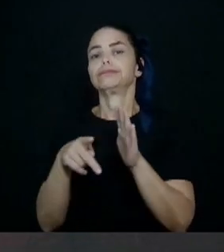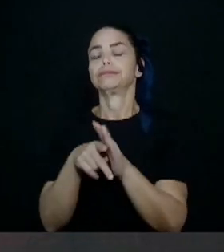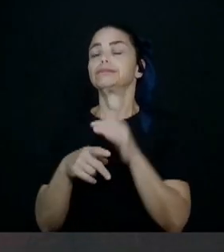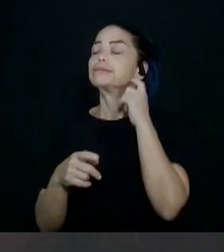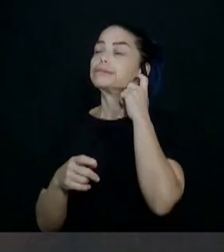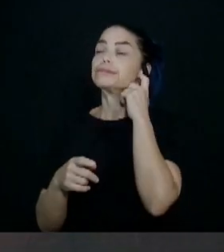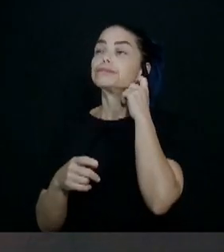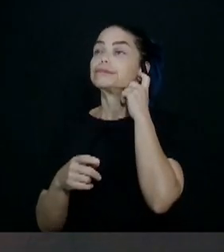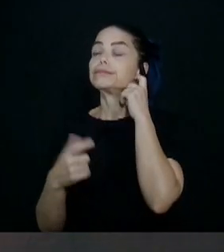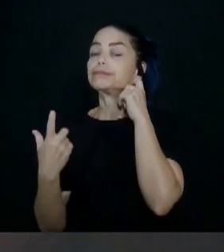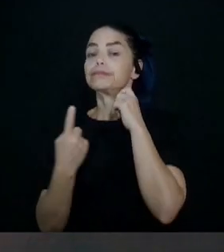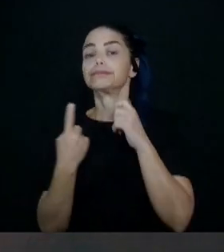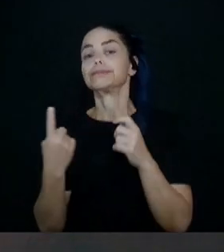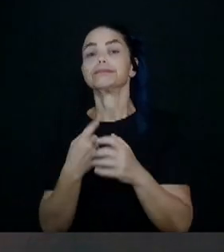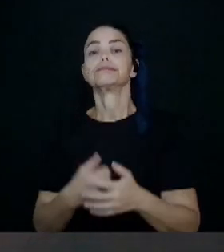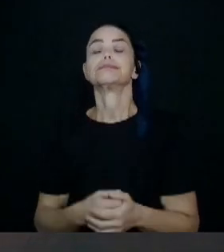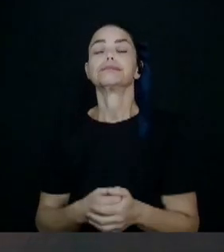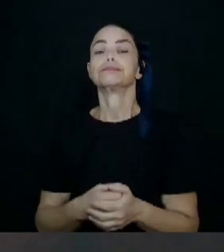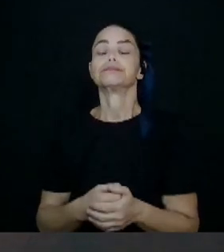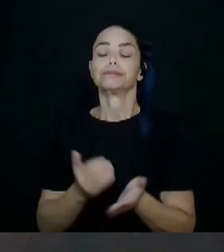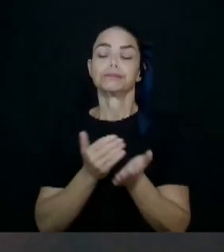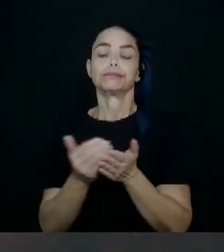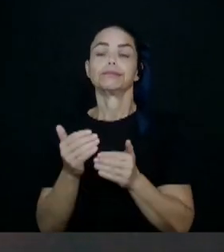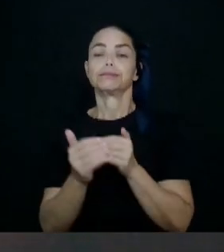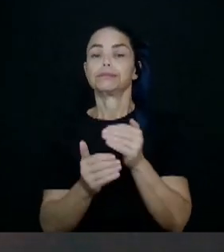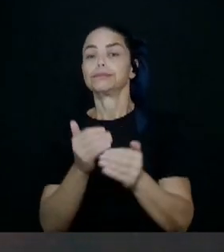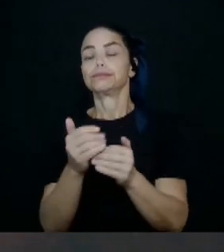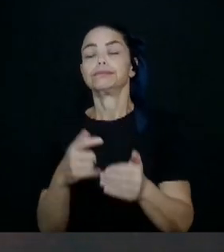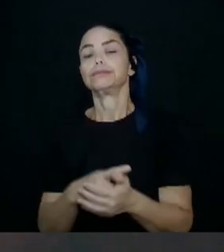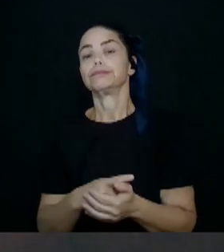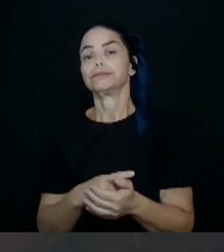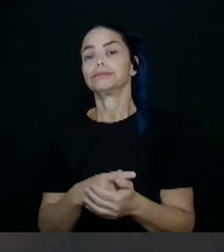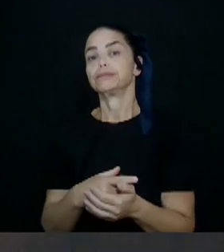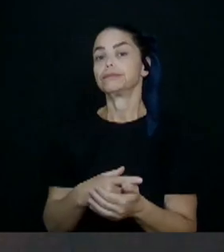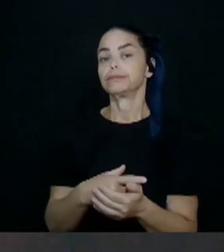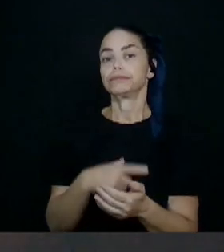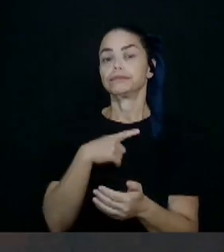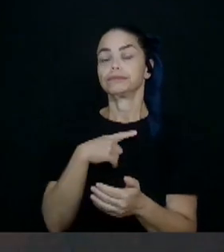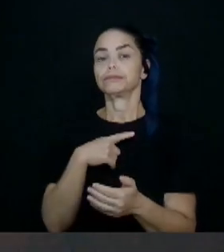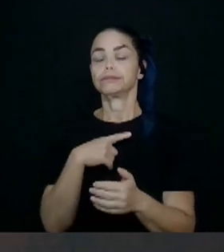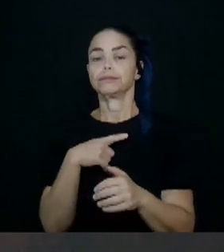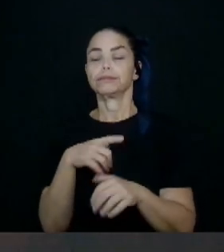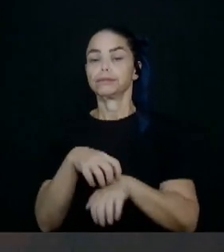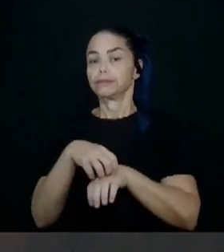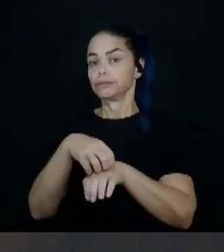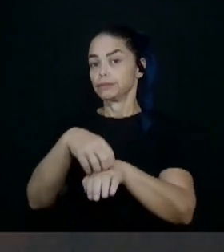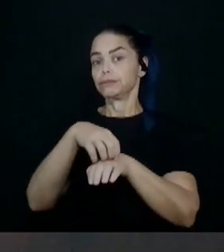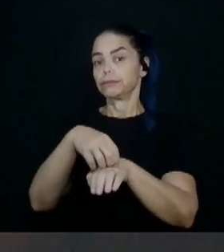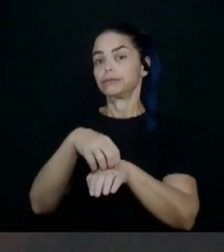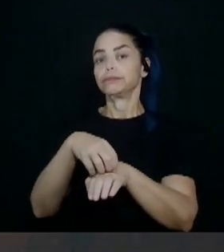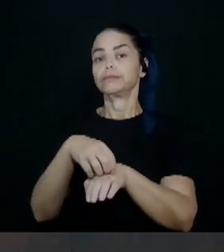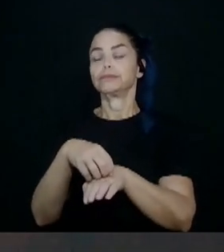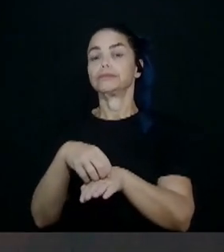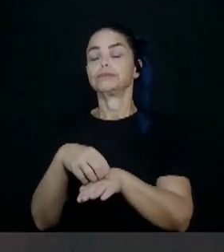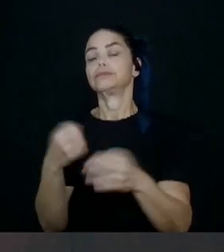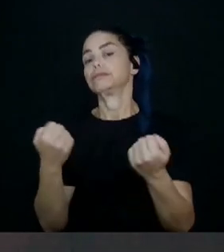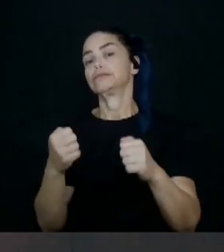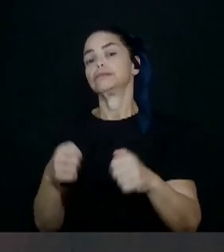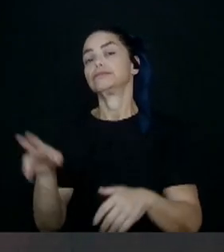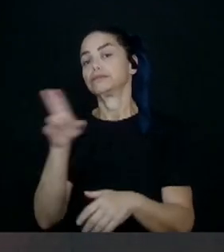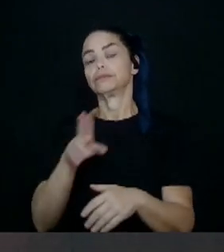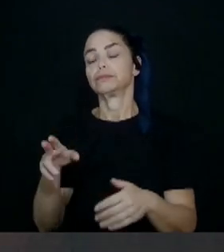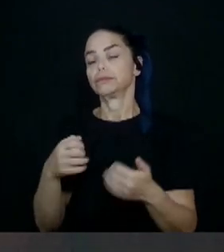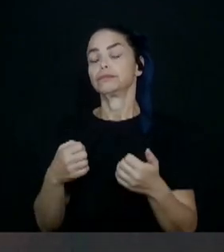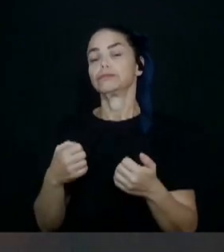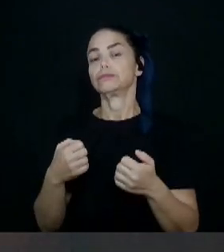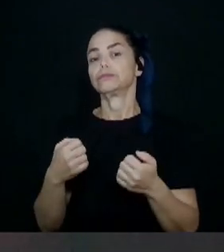Né? Começa por esse processo. Porque a partir que eu tenho o transporte, o carro é desnecessário, você nem tem para passear.